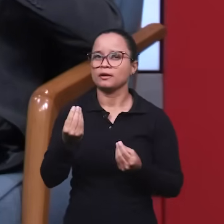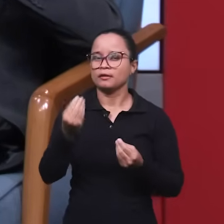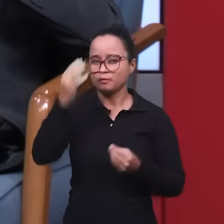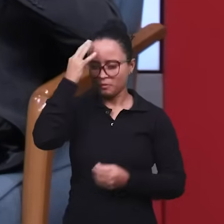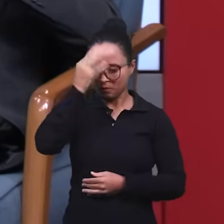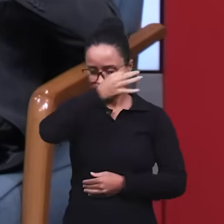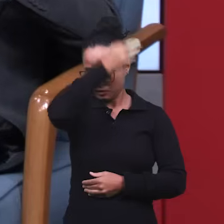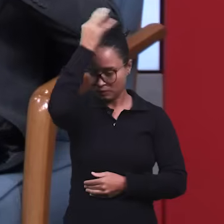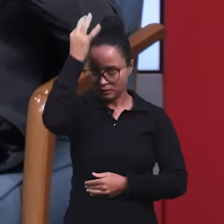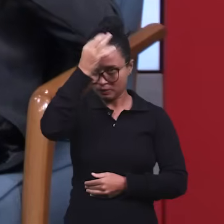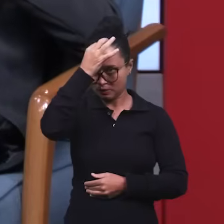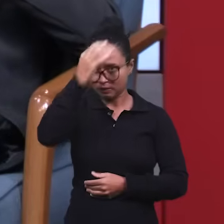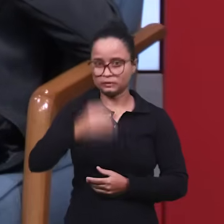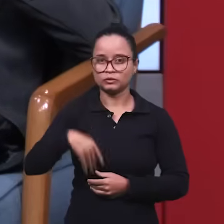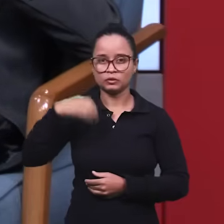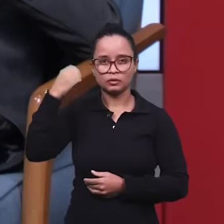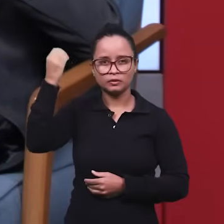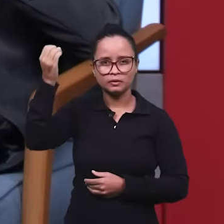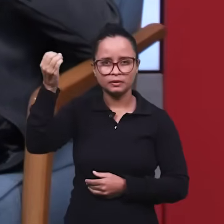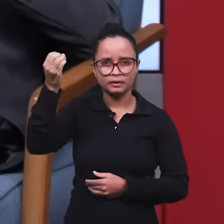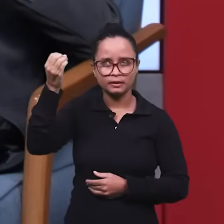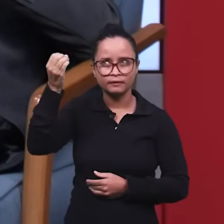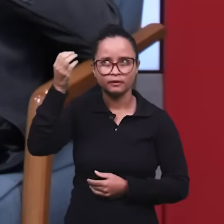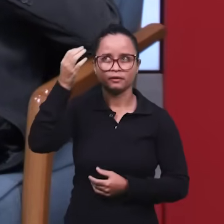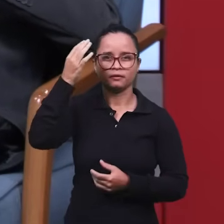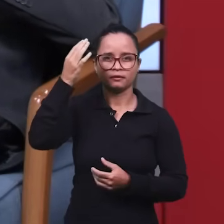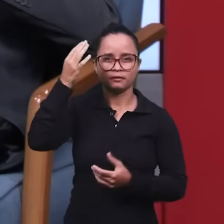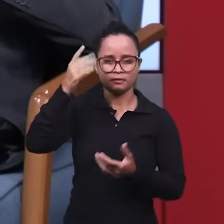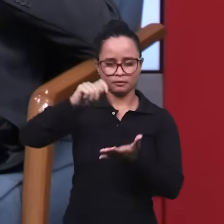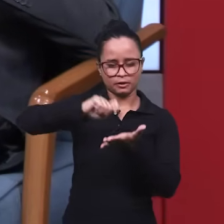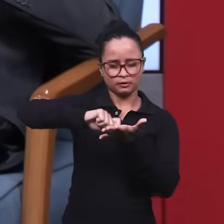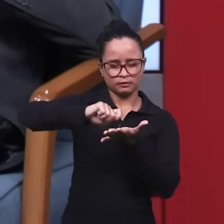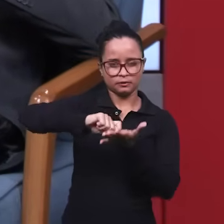quando inspira essa carta,